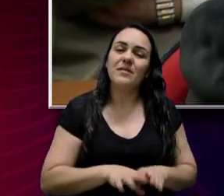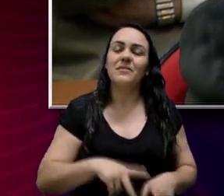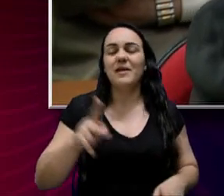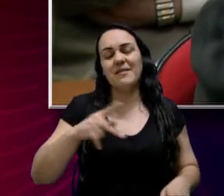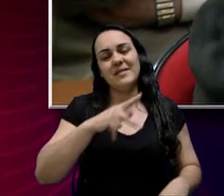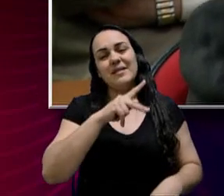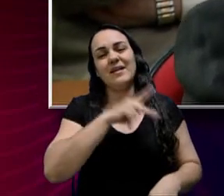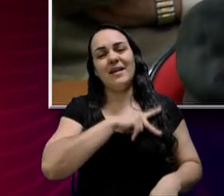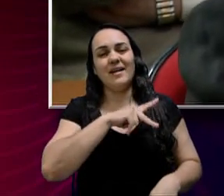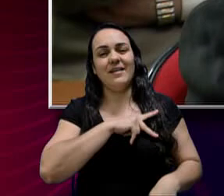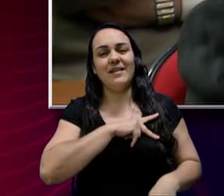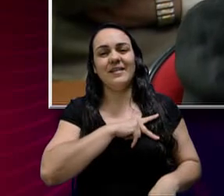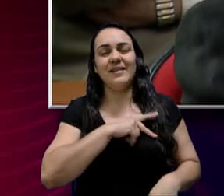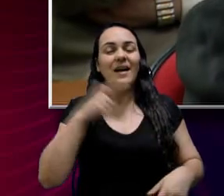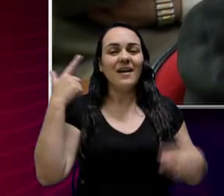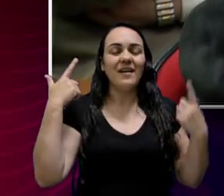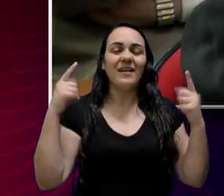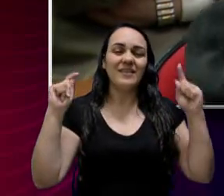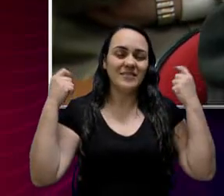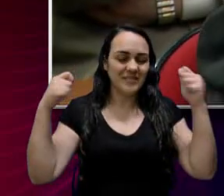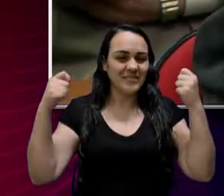palmeirense.